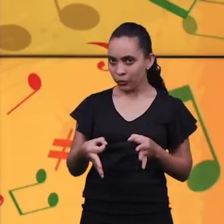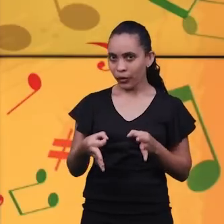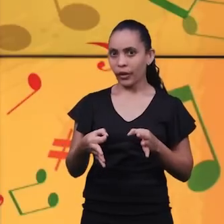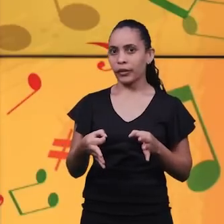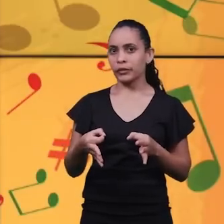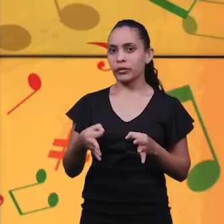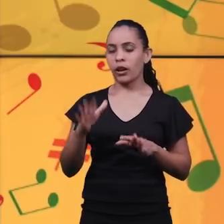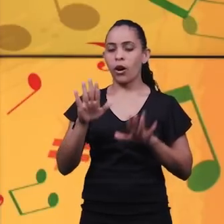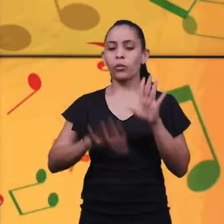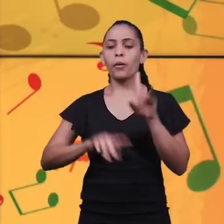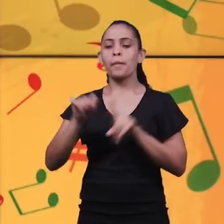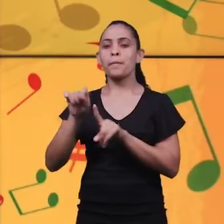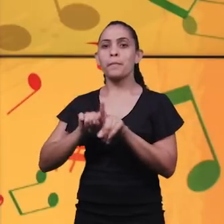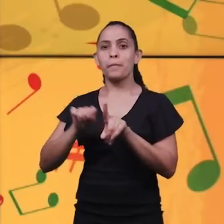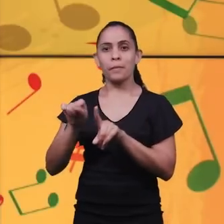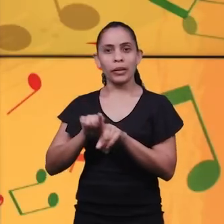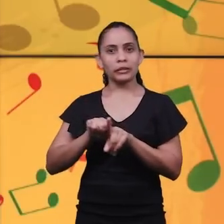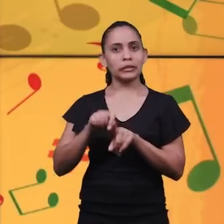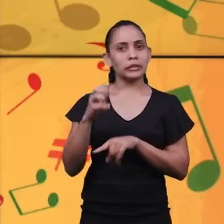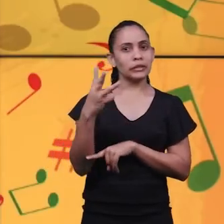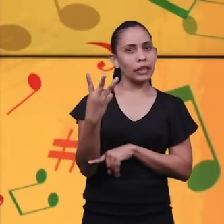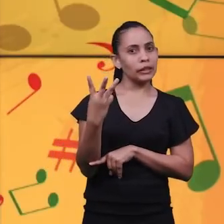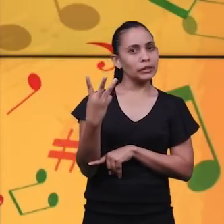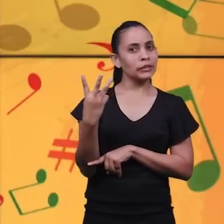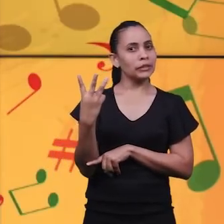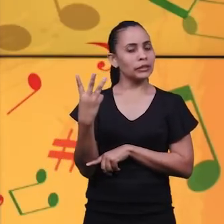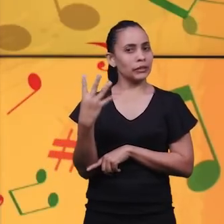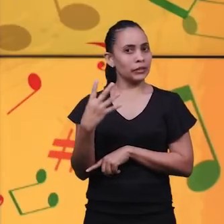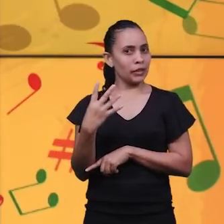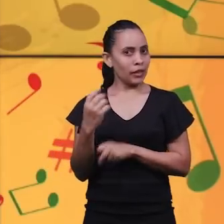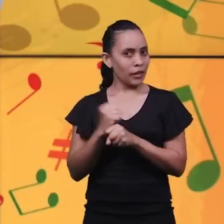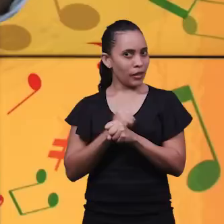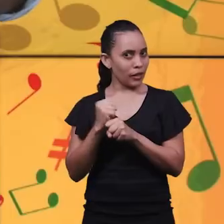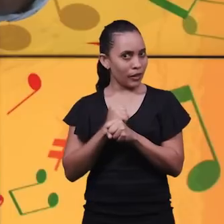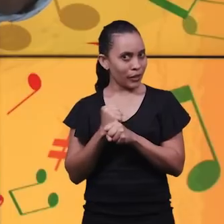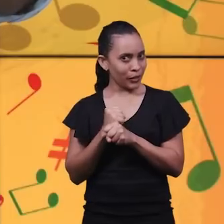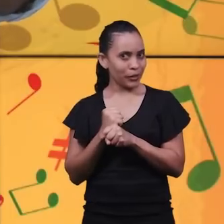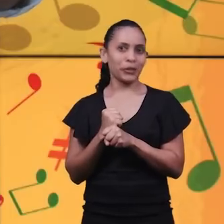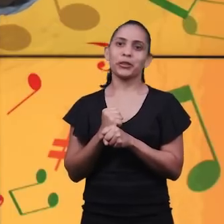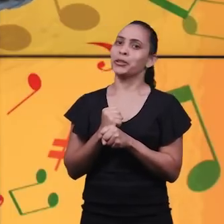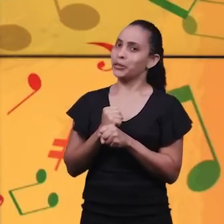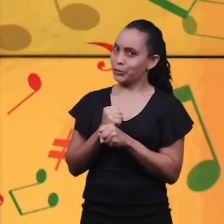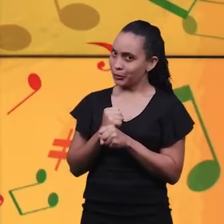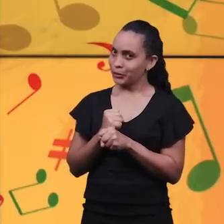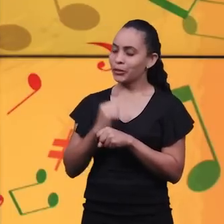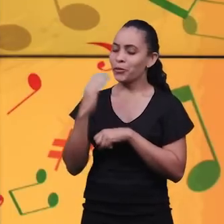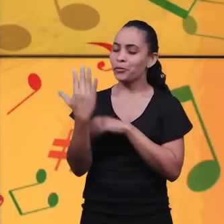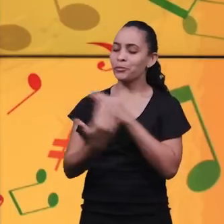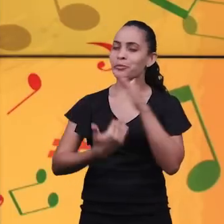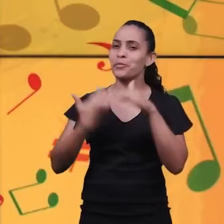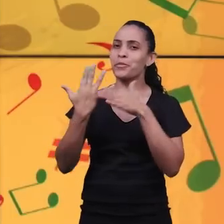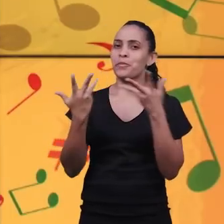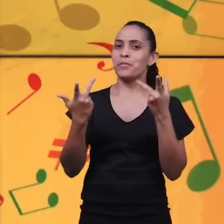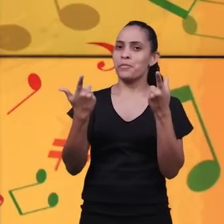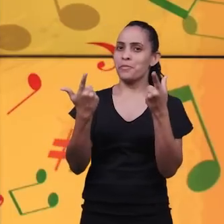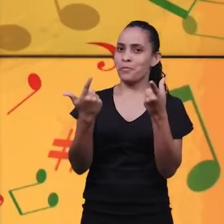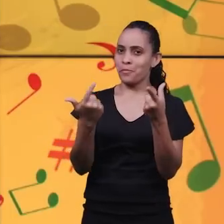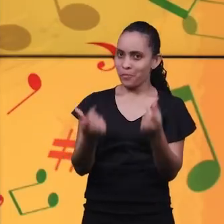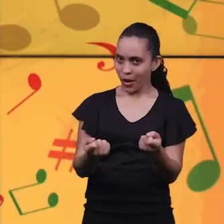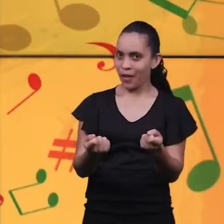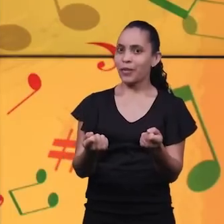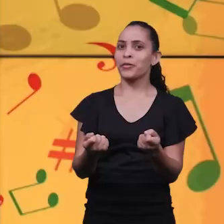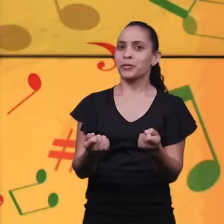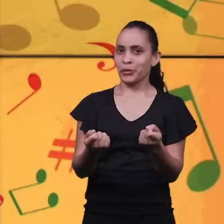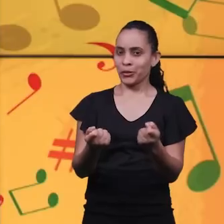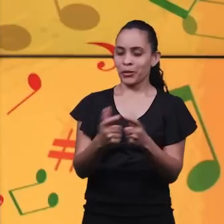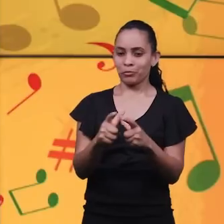Louvor, que daqui a alguns meses completa 3 anos, teve um maravilhoso desenvolvimento e